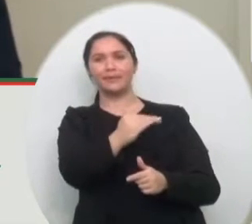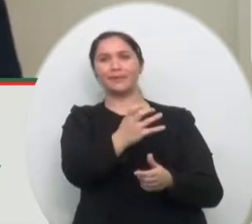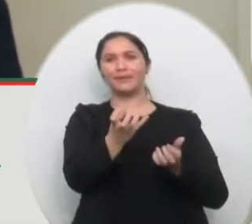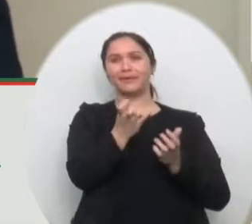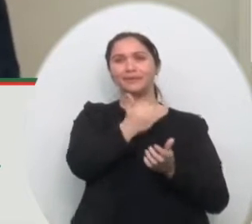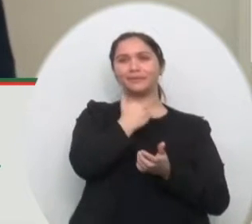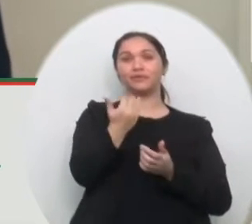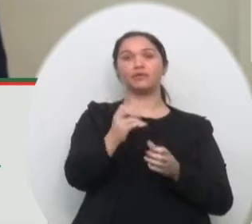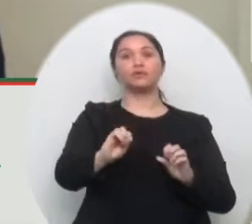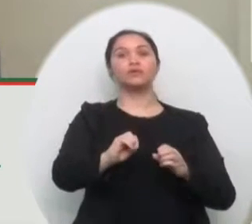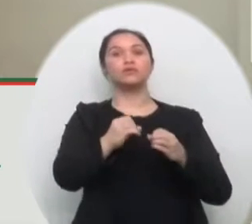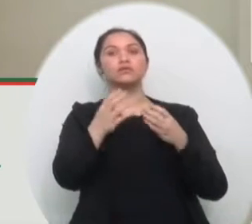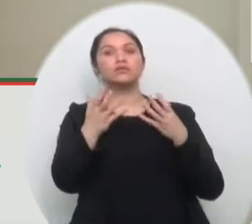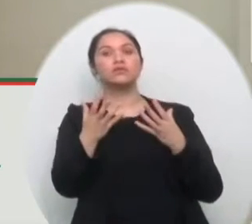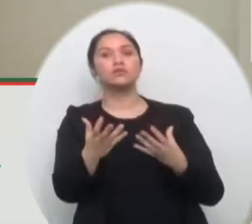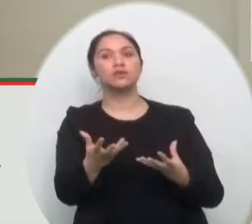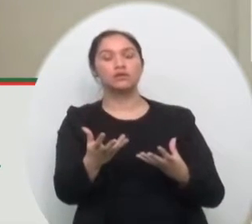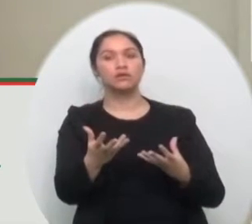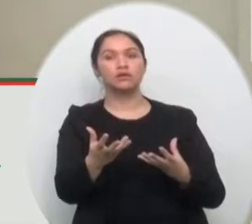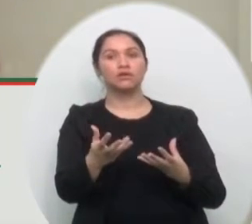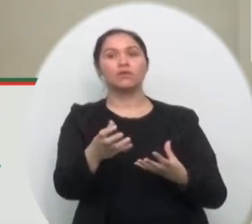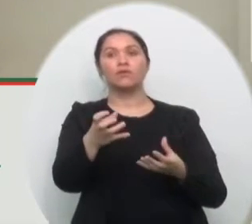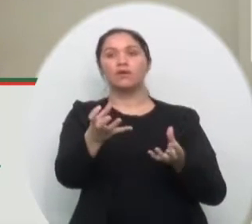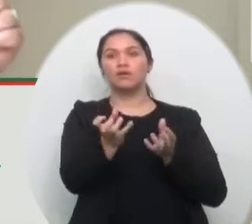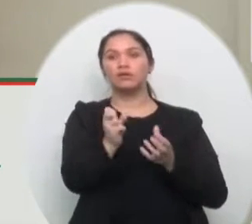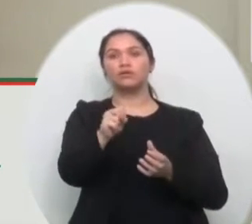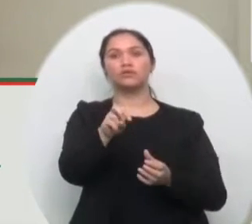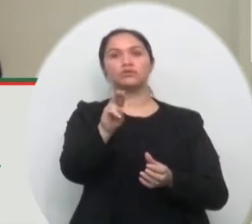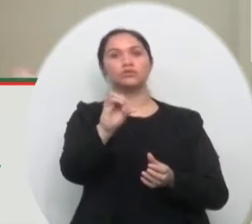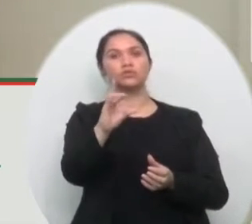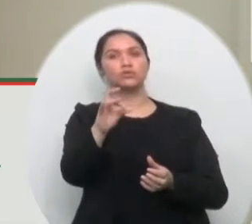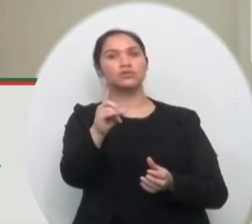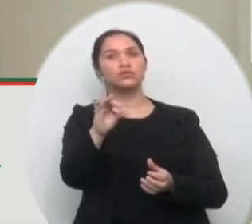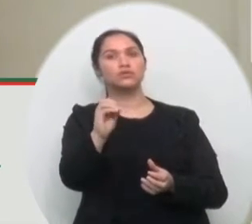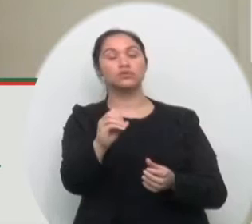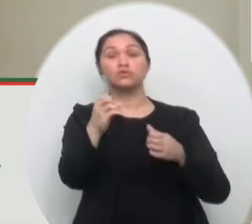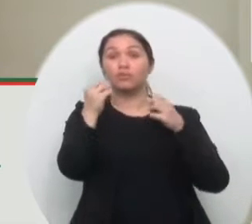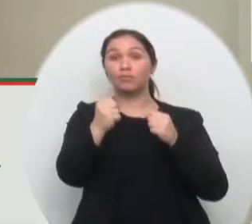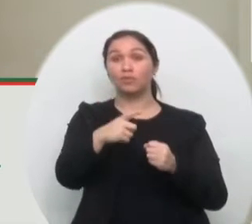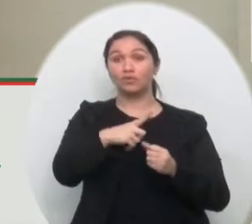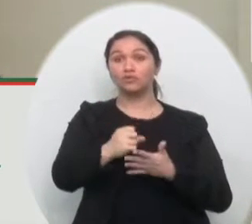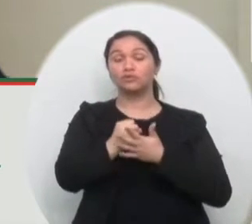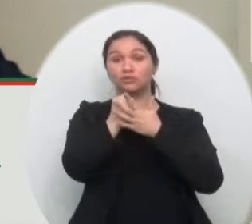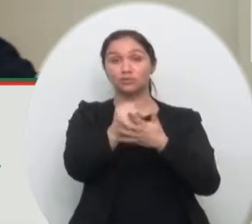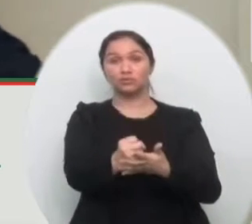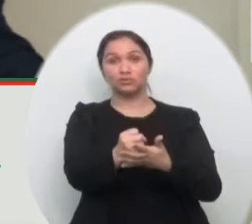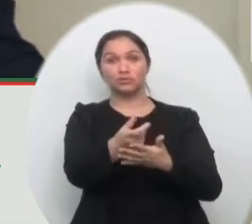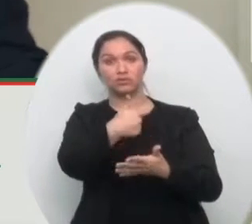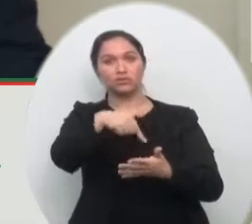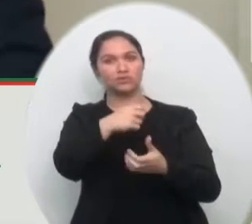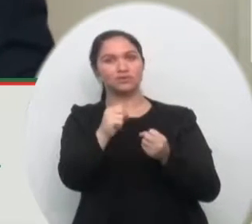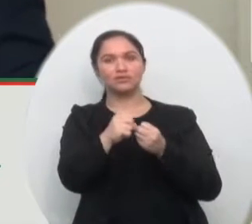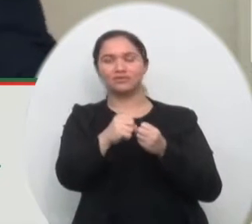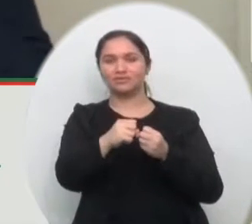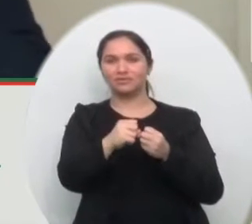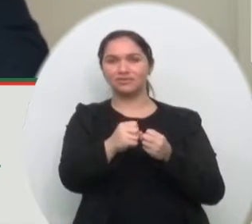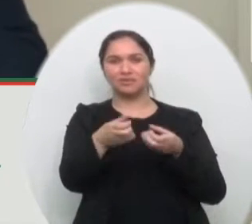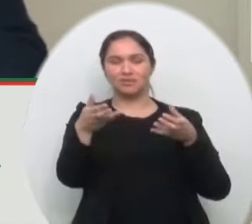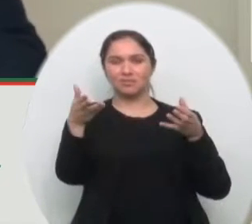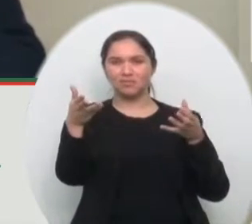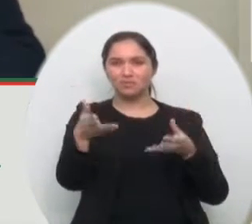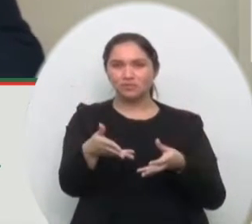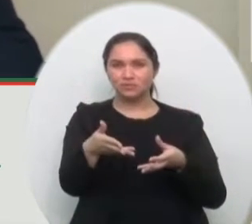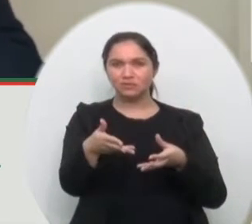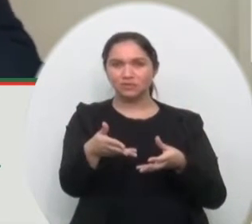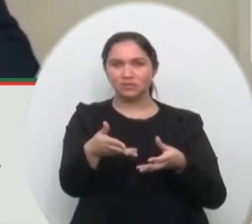essa situação de pensar em cometer o suicídio, ela pode buscar ajuda. Se nós não fizermos isso nessa noite, senhores vereadores,